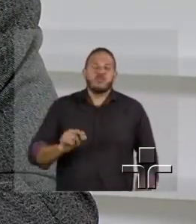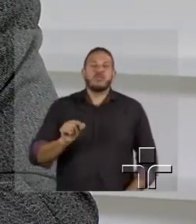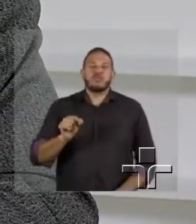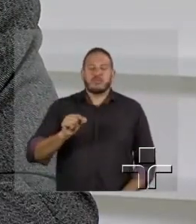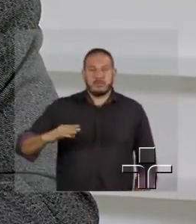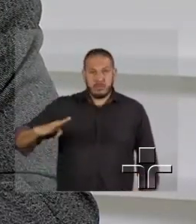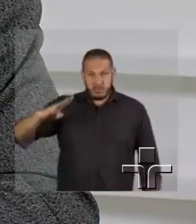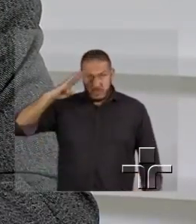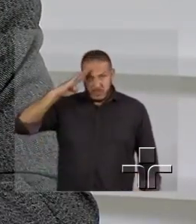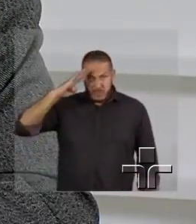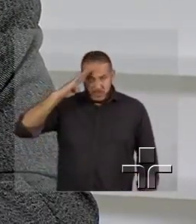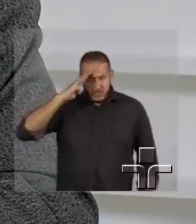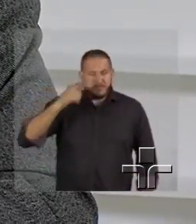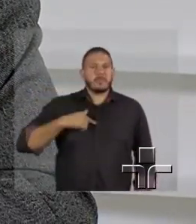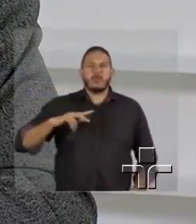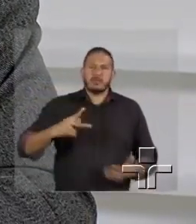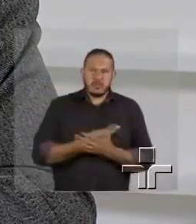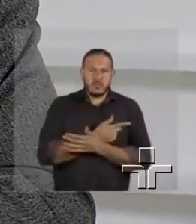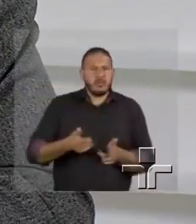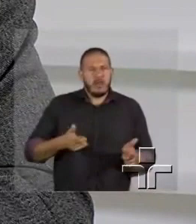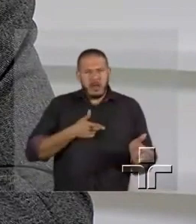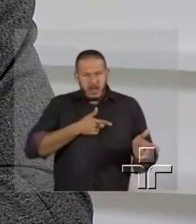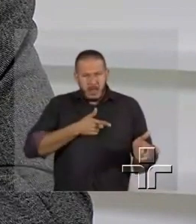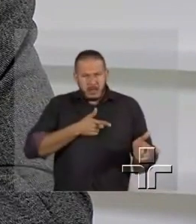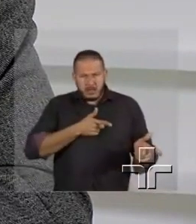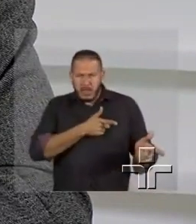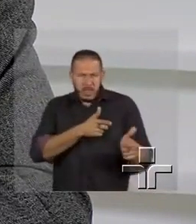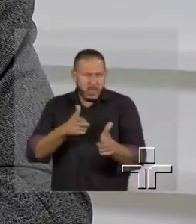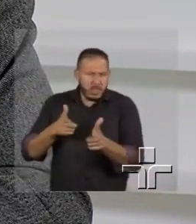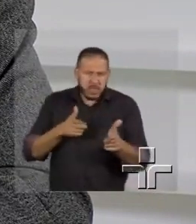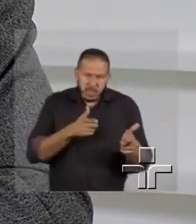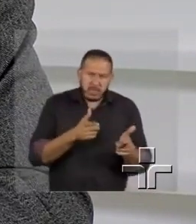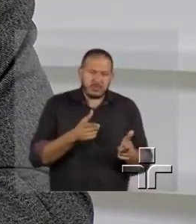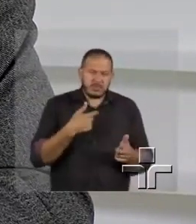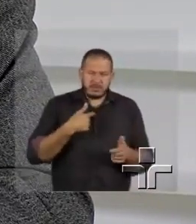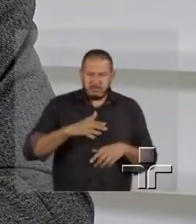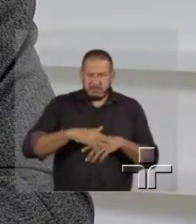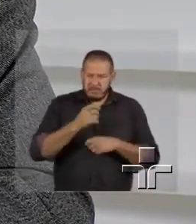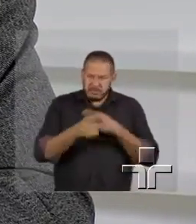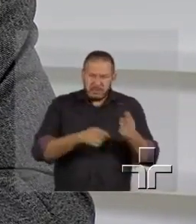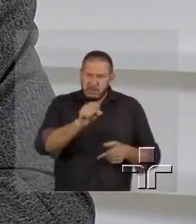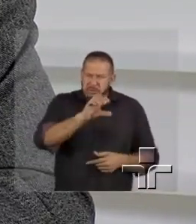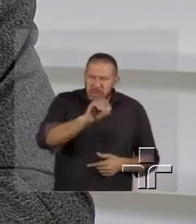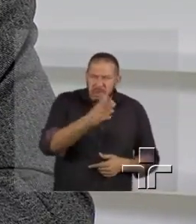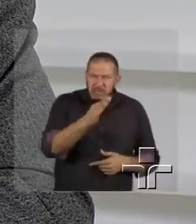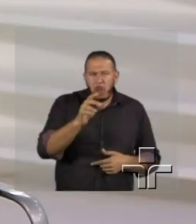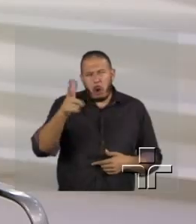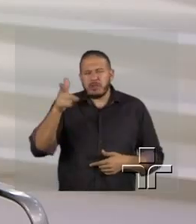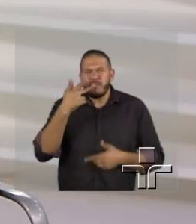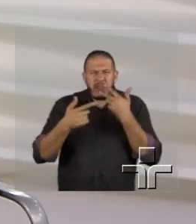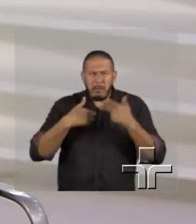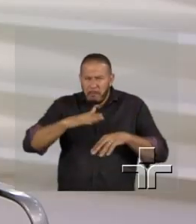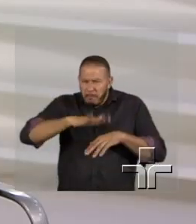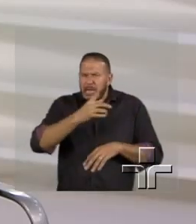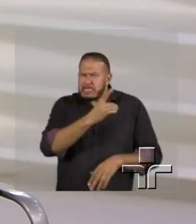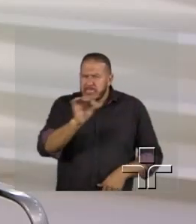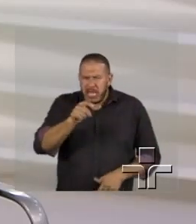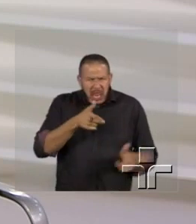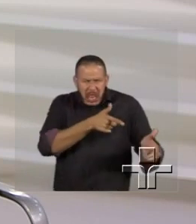é confuso e difícil de resolver. O Congo é uma anomalia geológica, né? A quantidade